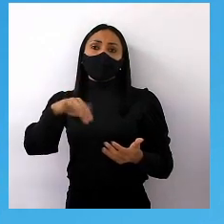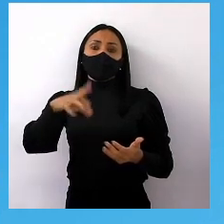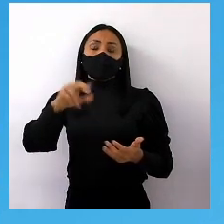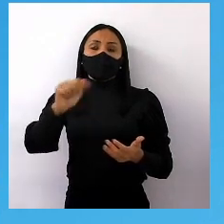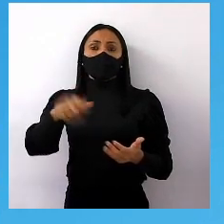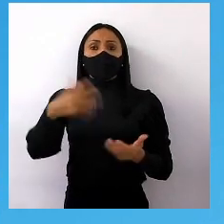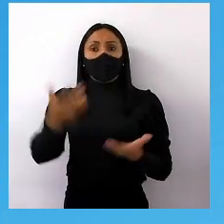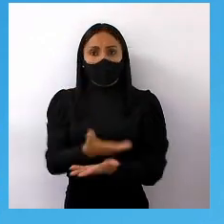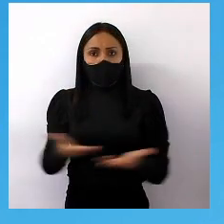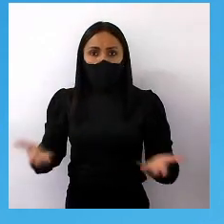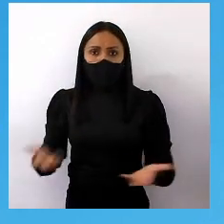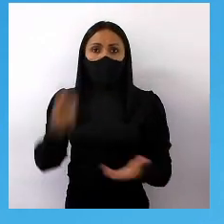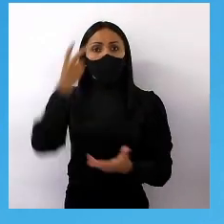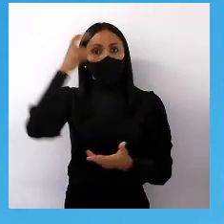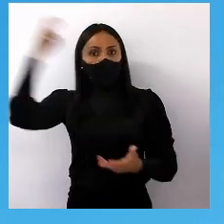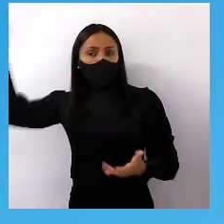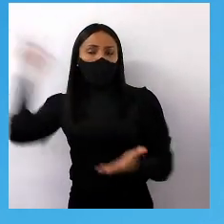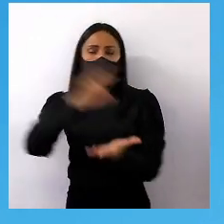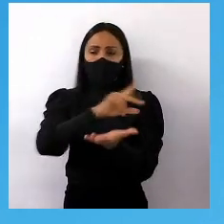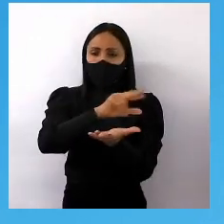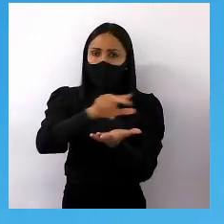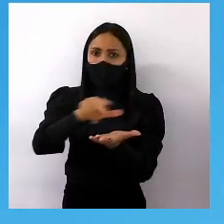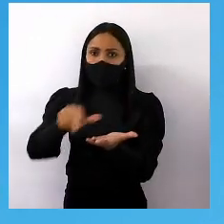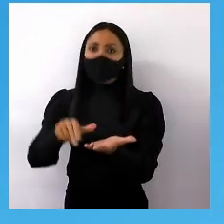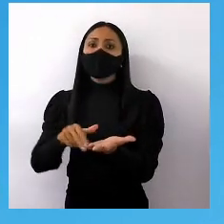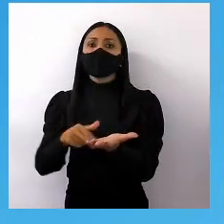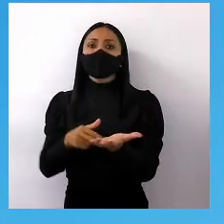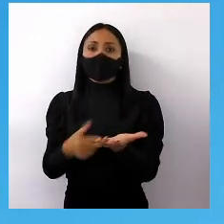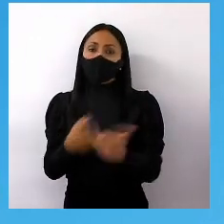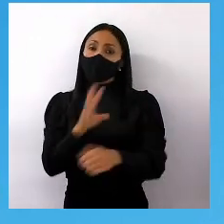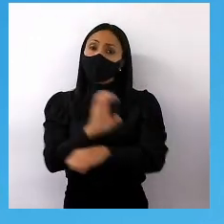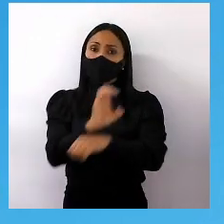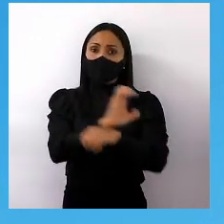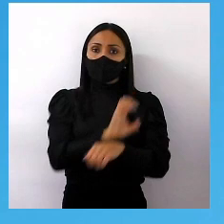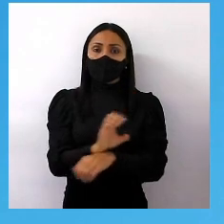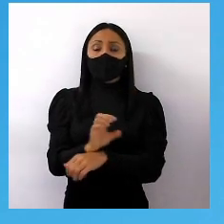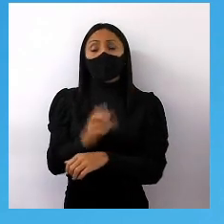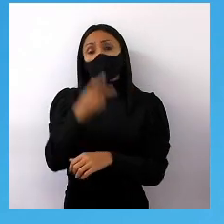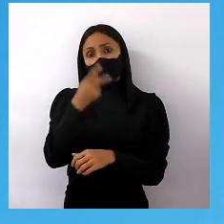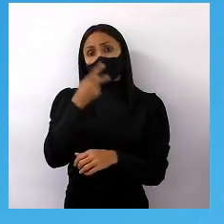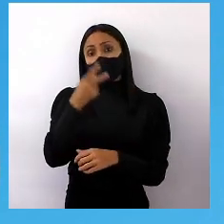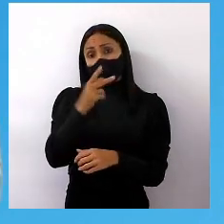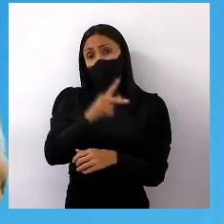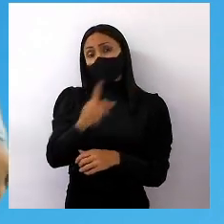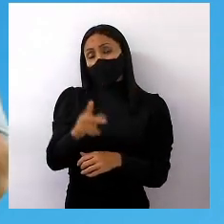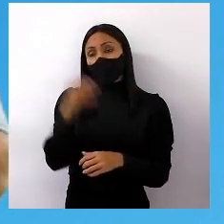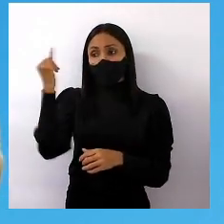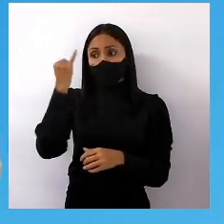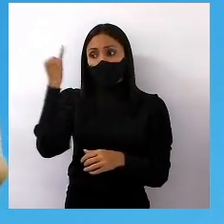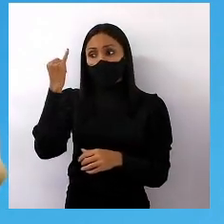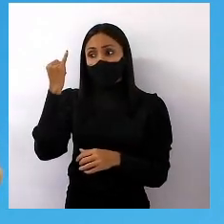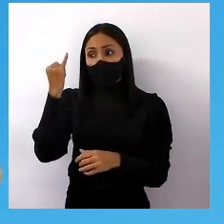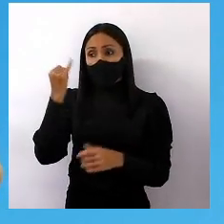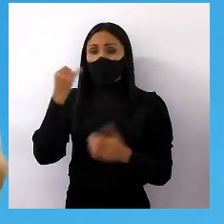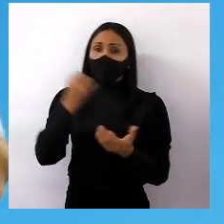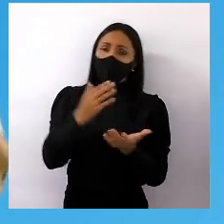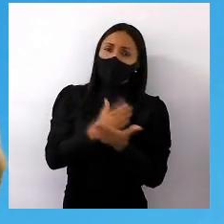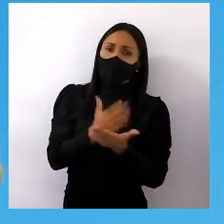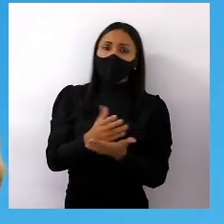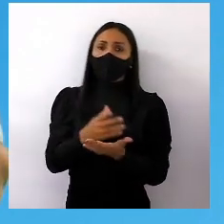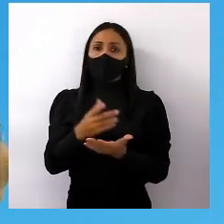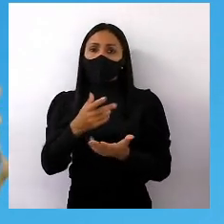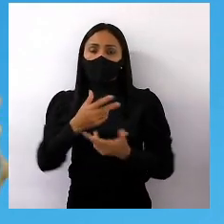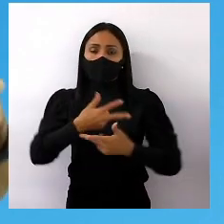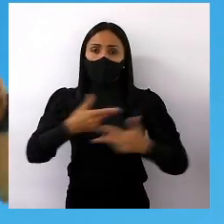estado multicultural. Isso. E essa fala tua, Robson, é importante porque muitas vezes a